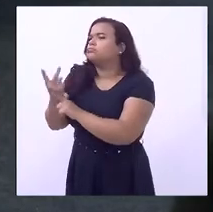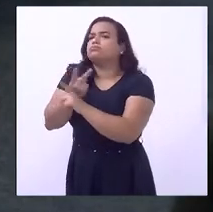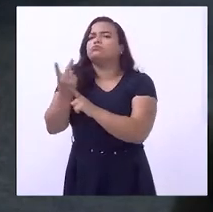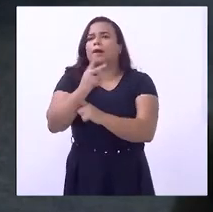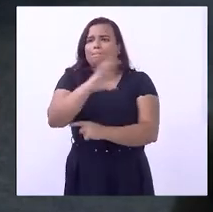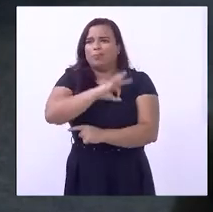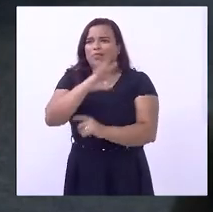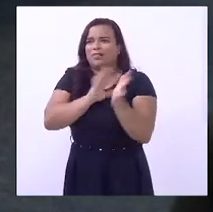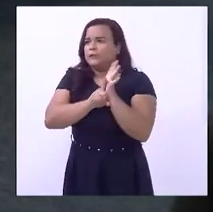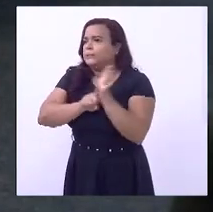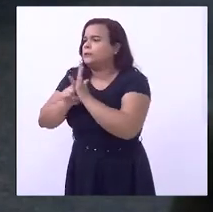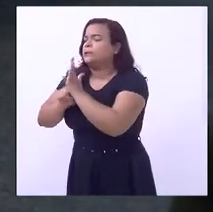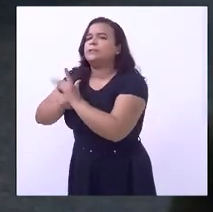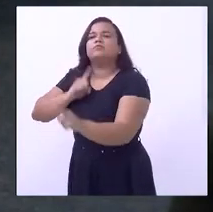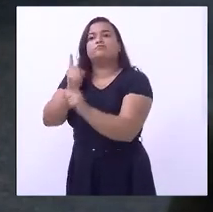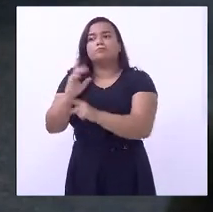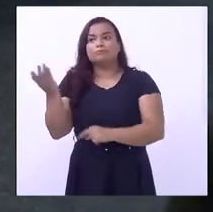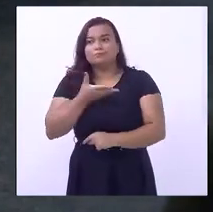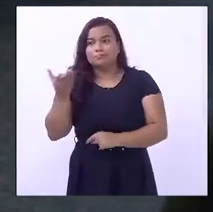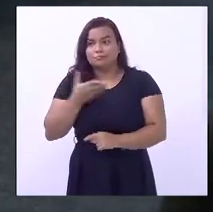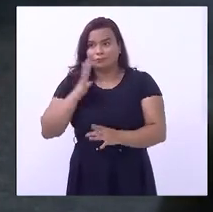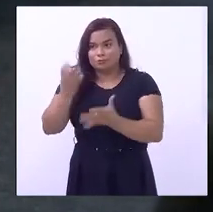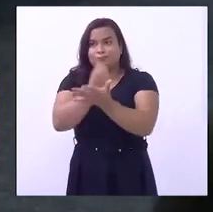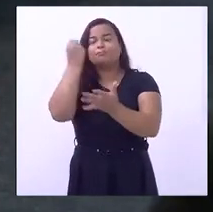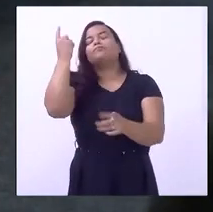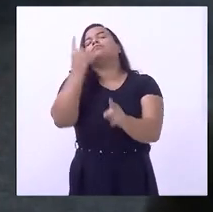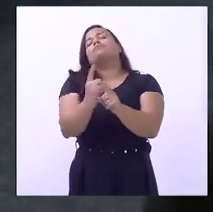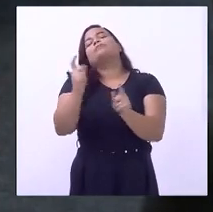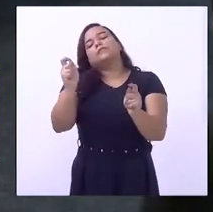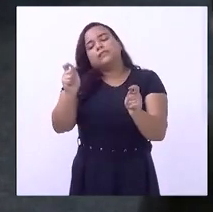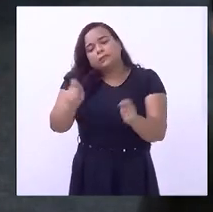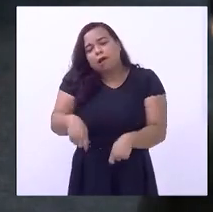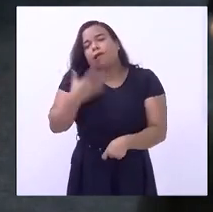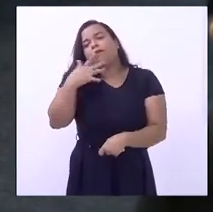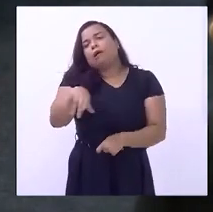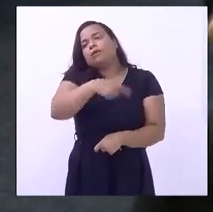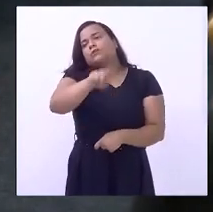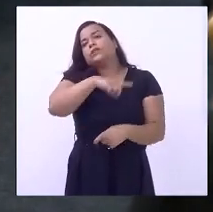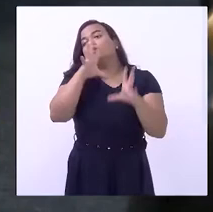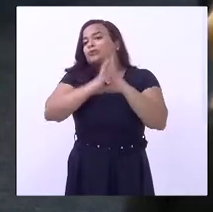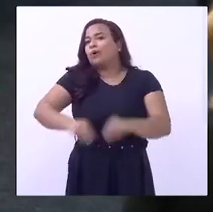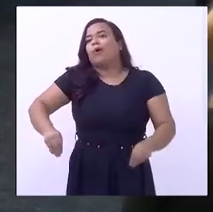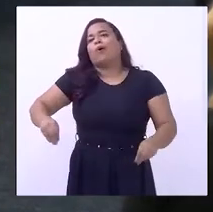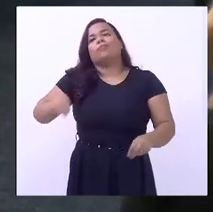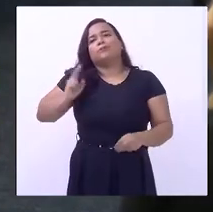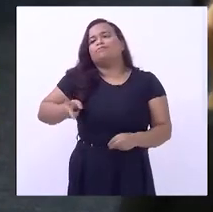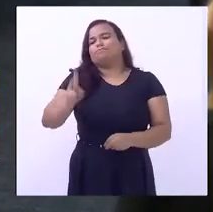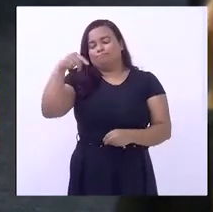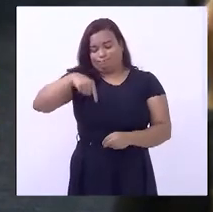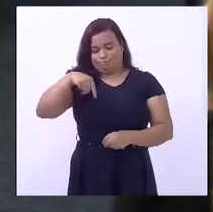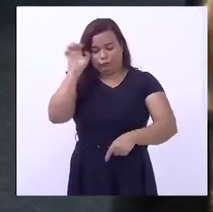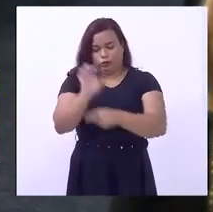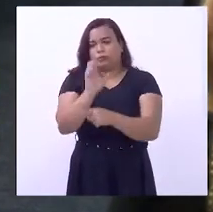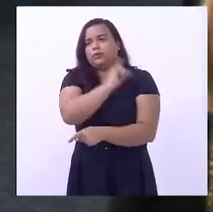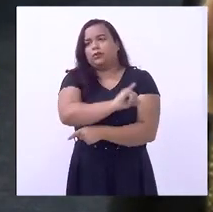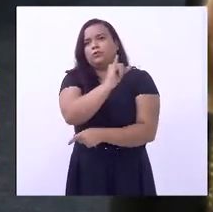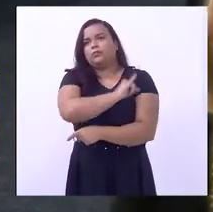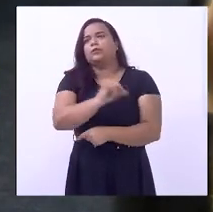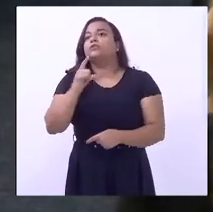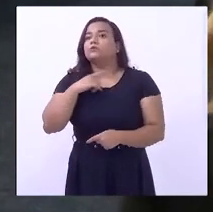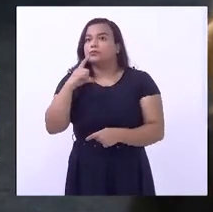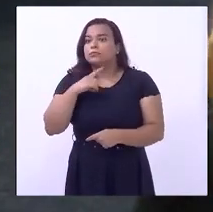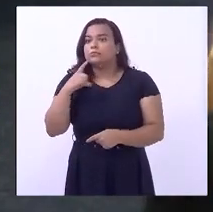irá agilizar as buscas dessas crianças que desaparecem constantemente no nosso estado. Nós estamos no ranking